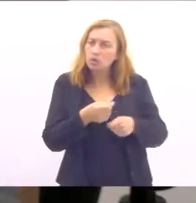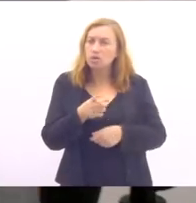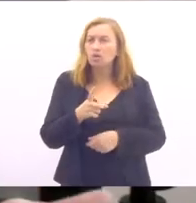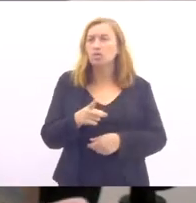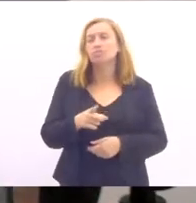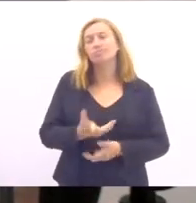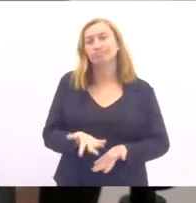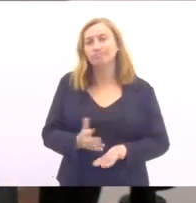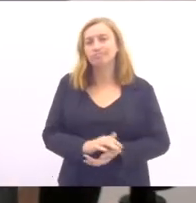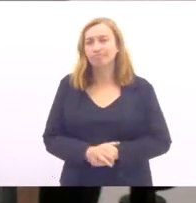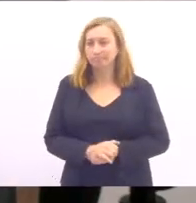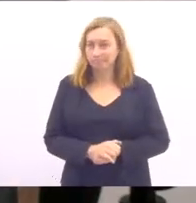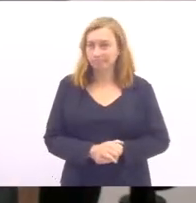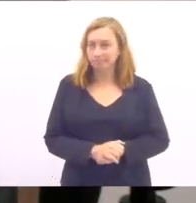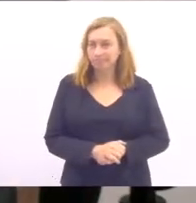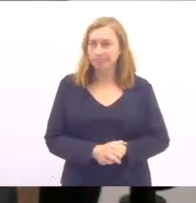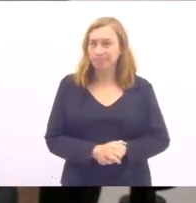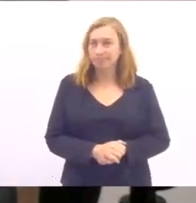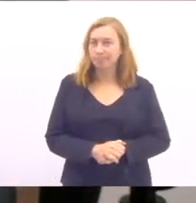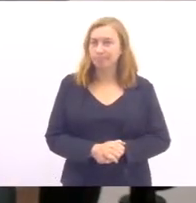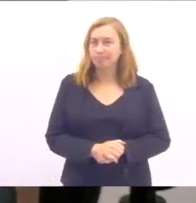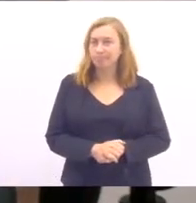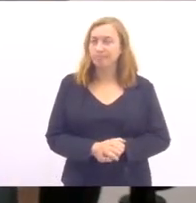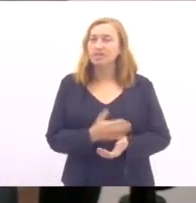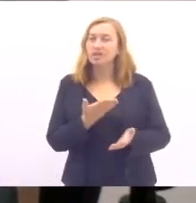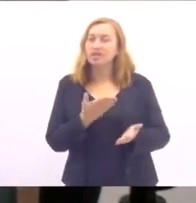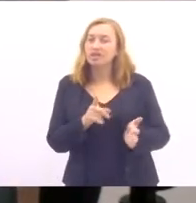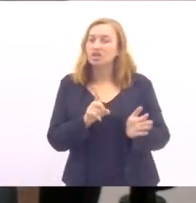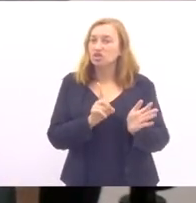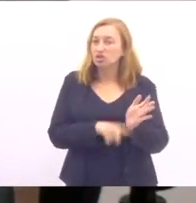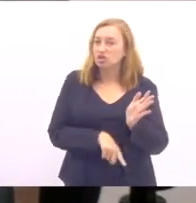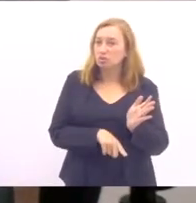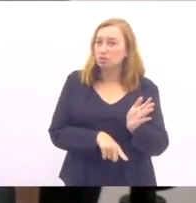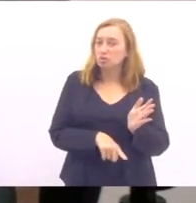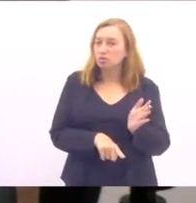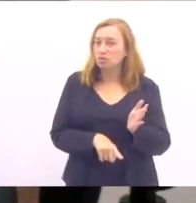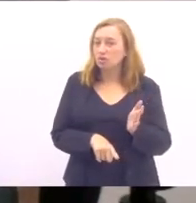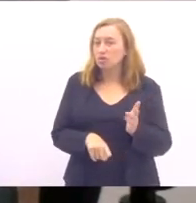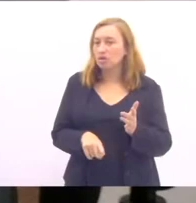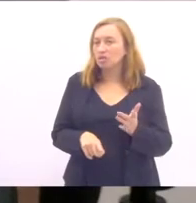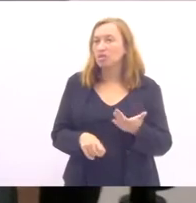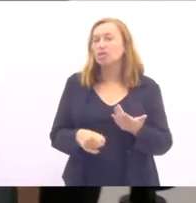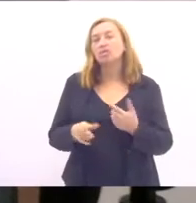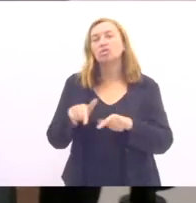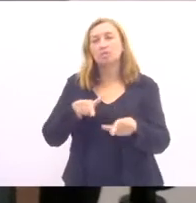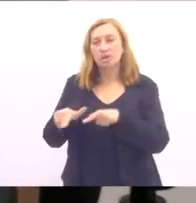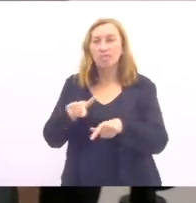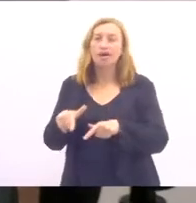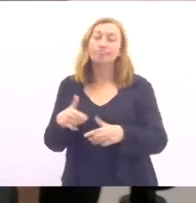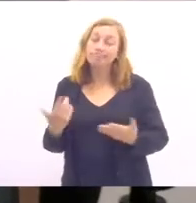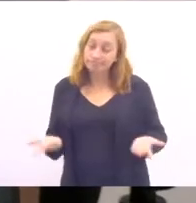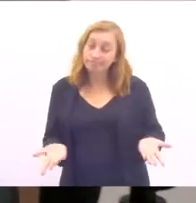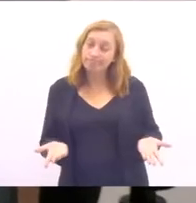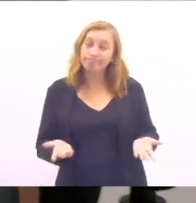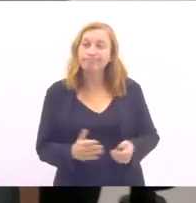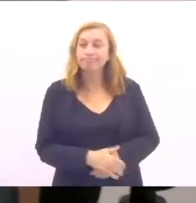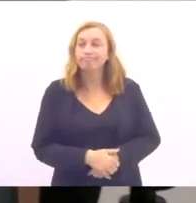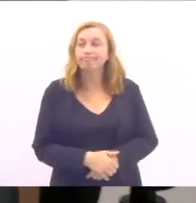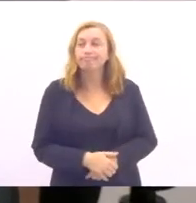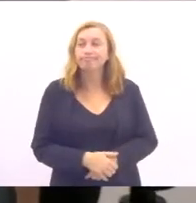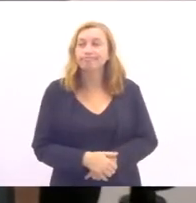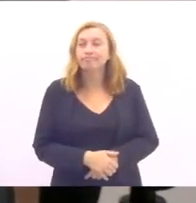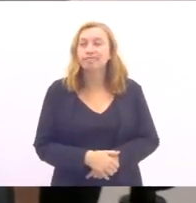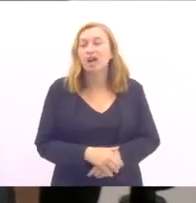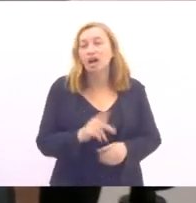do resíduo, que ele abate da prestação de serviço por valores, em geral, vis. E fora